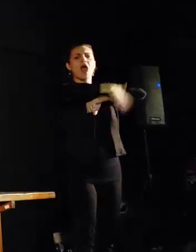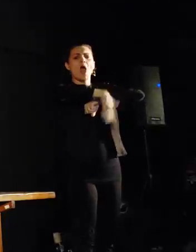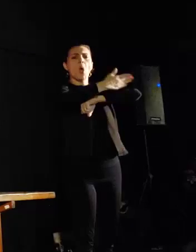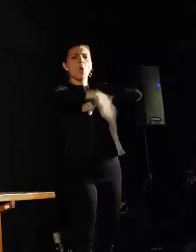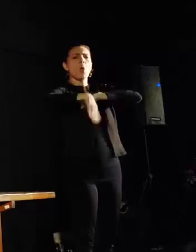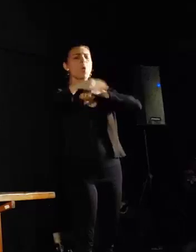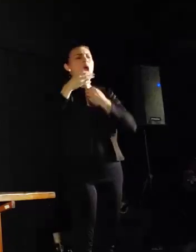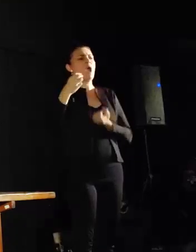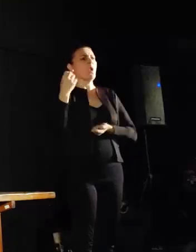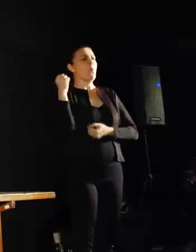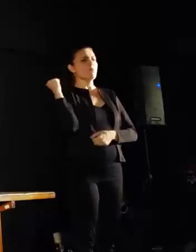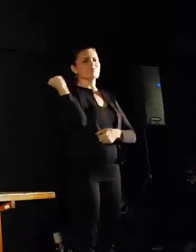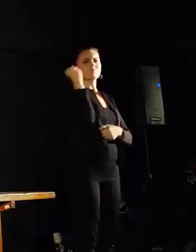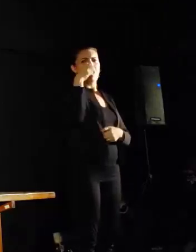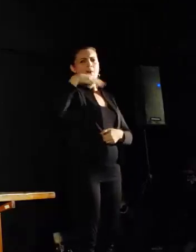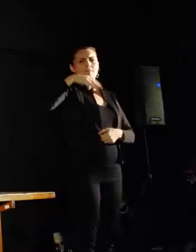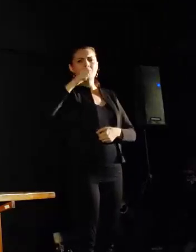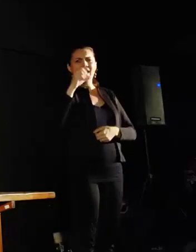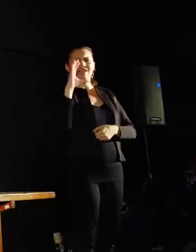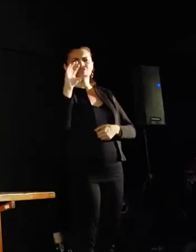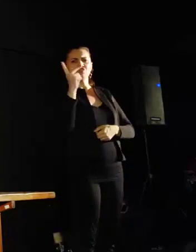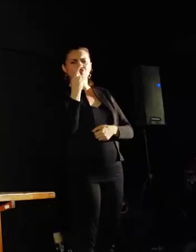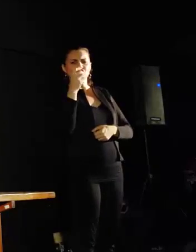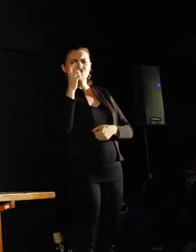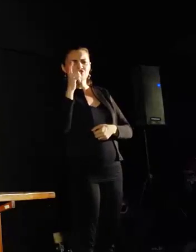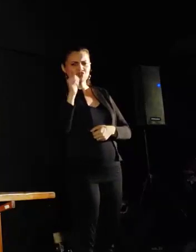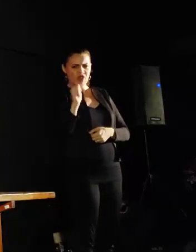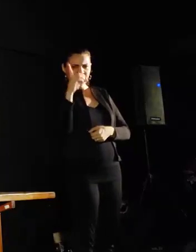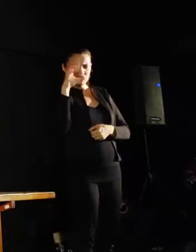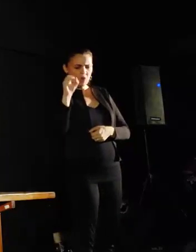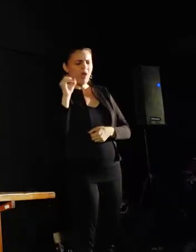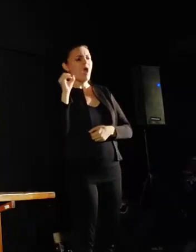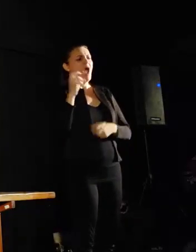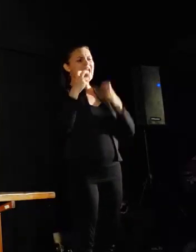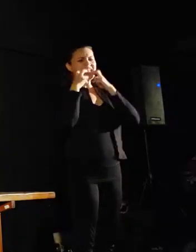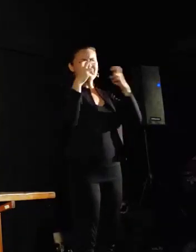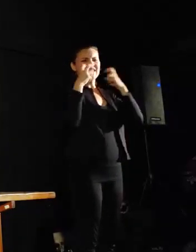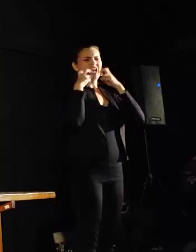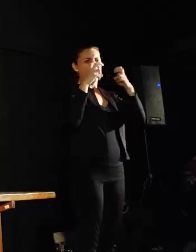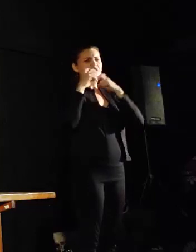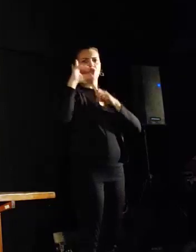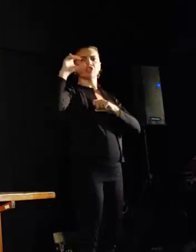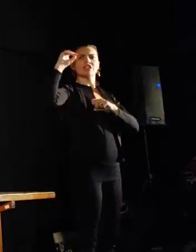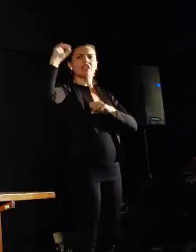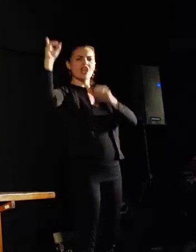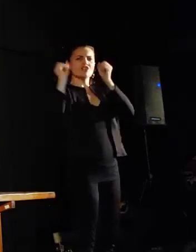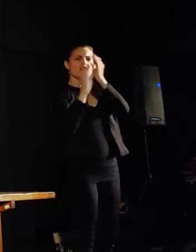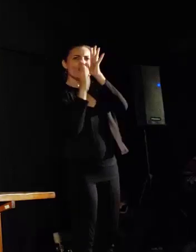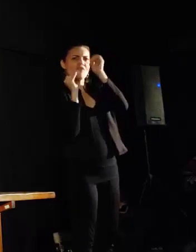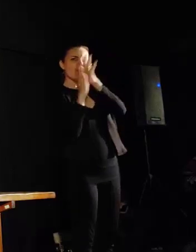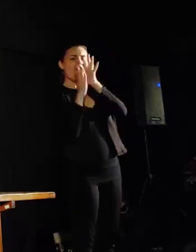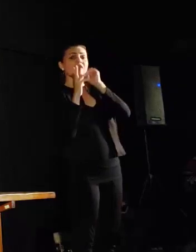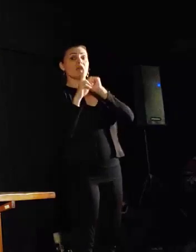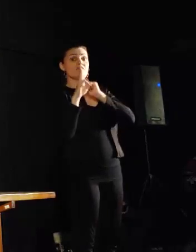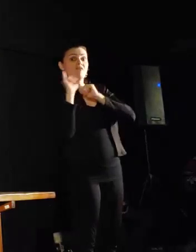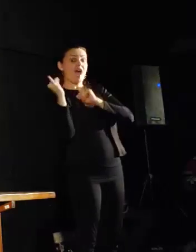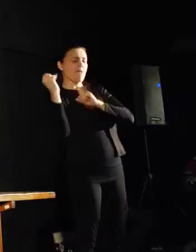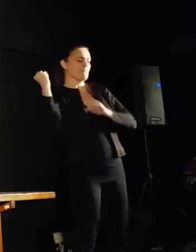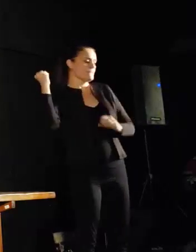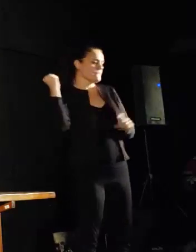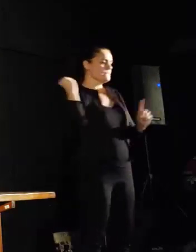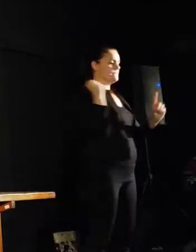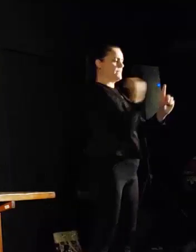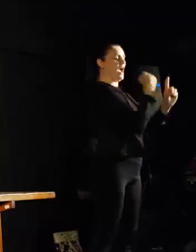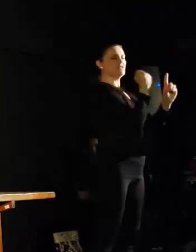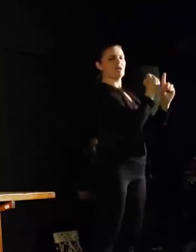Halá Akbar, né, Deus seja louvado. E ele vai e mata um policial. 5 horas depois,